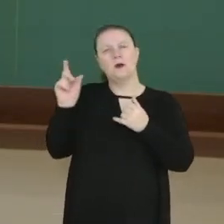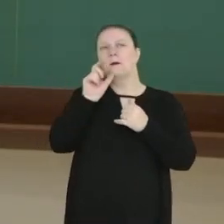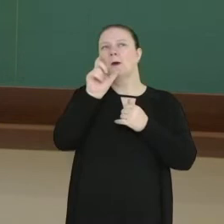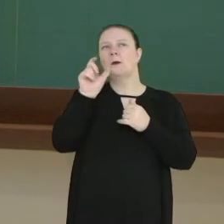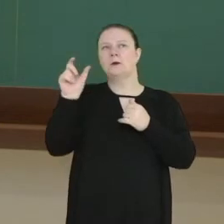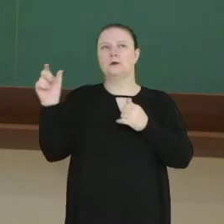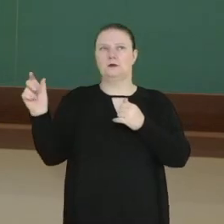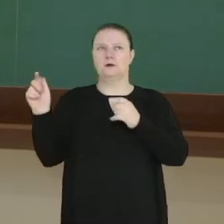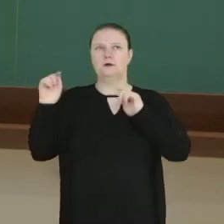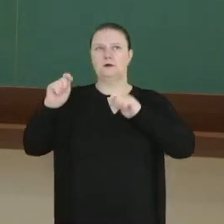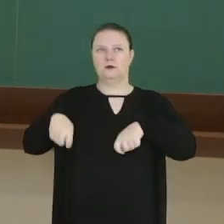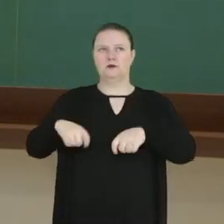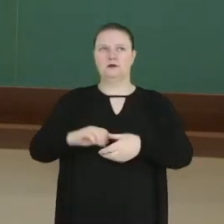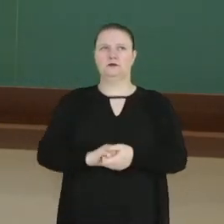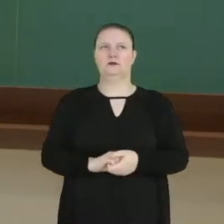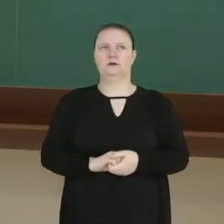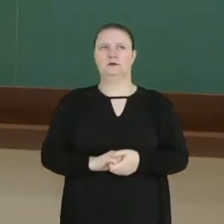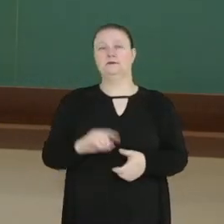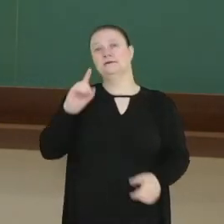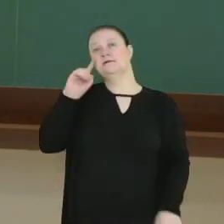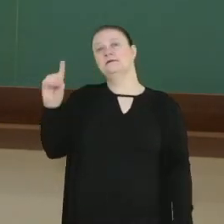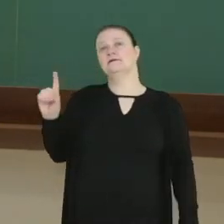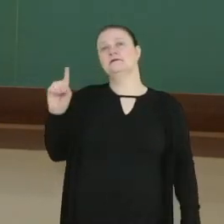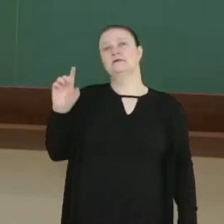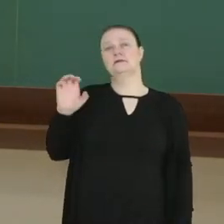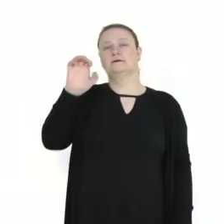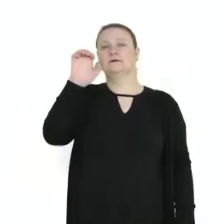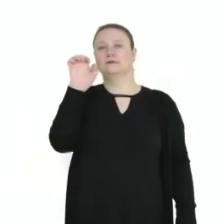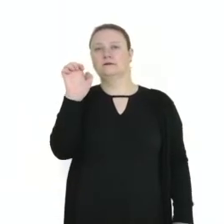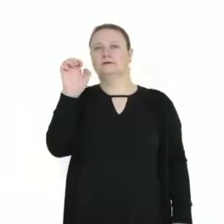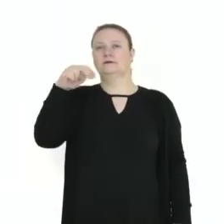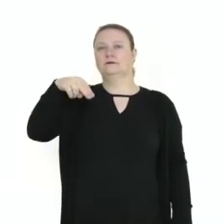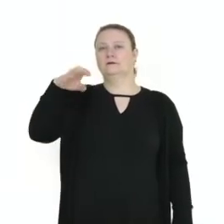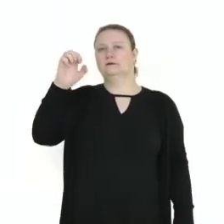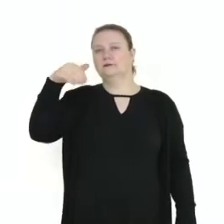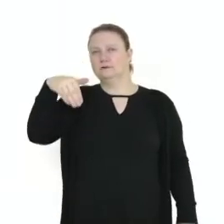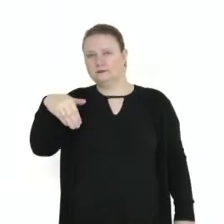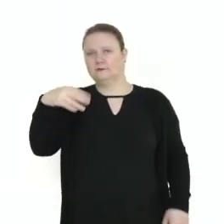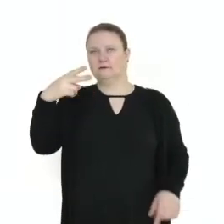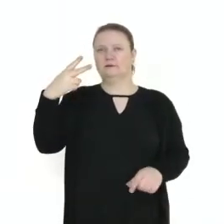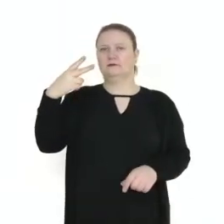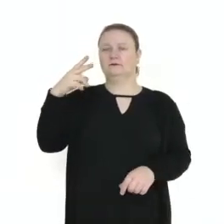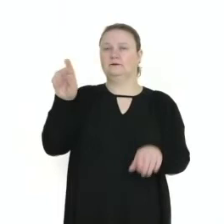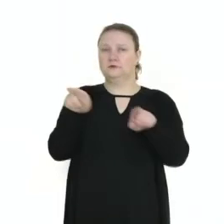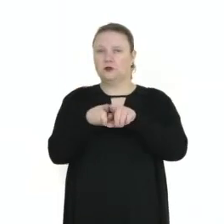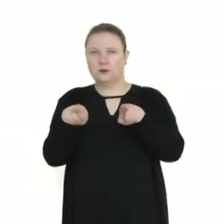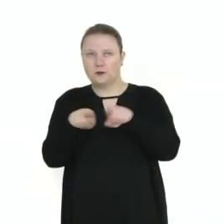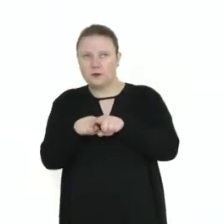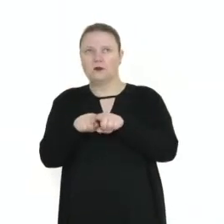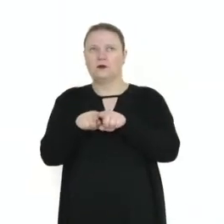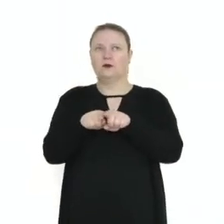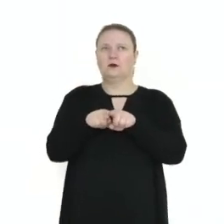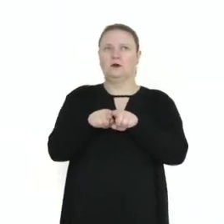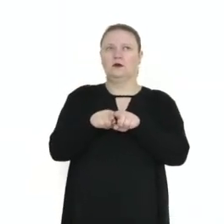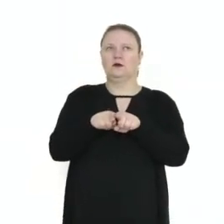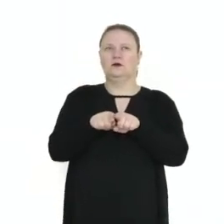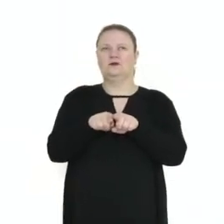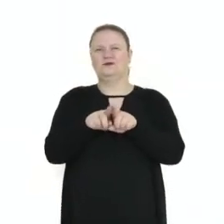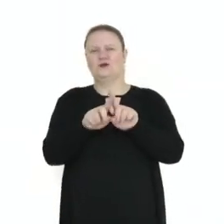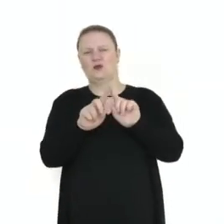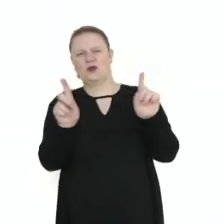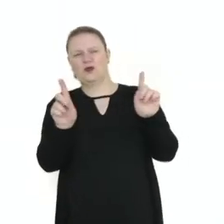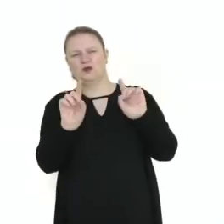composto por coordenação. Observe lá, o e, o nem, o também, aquela ideia de não só,